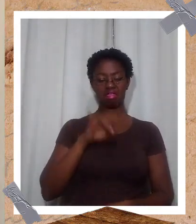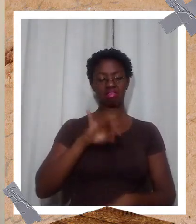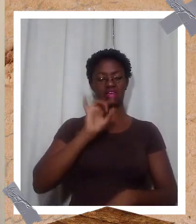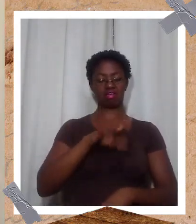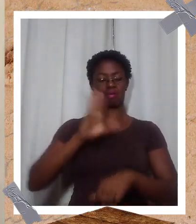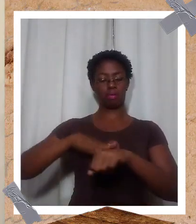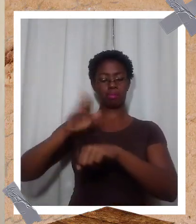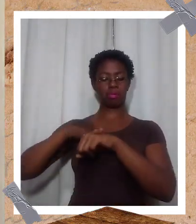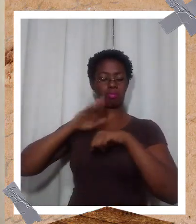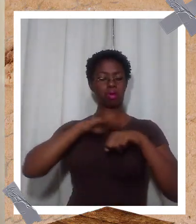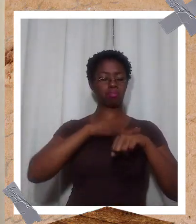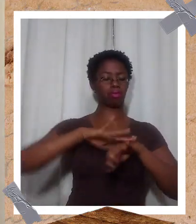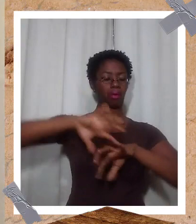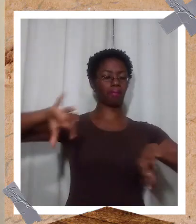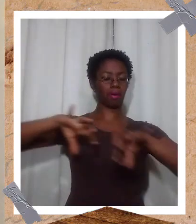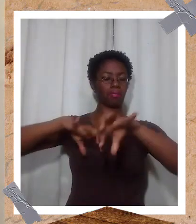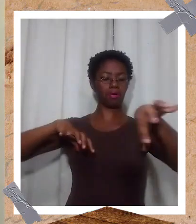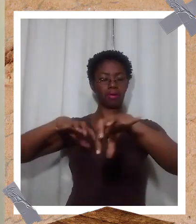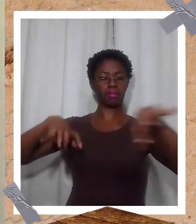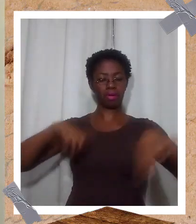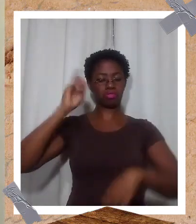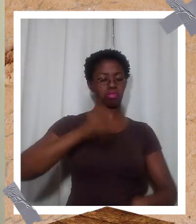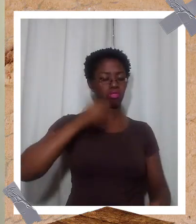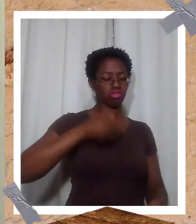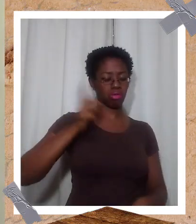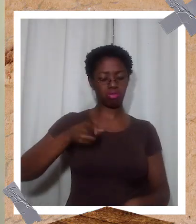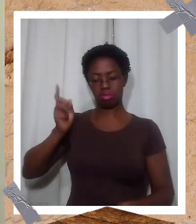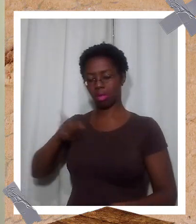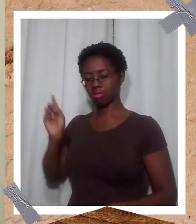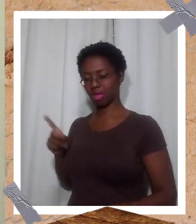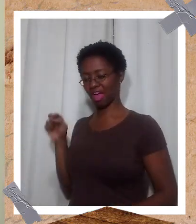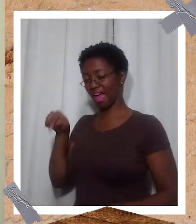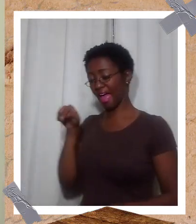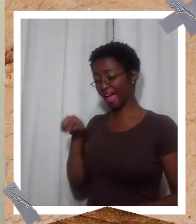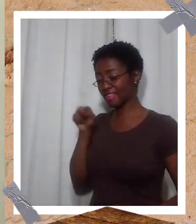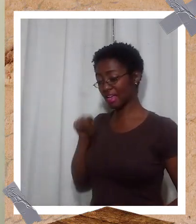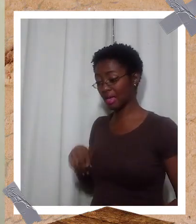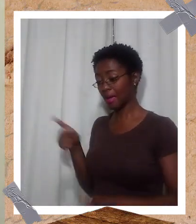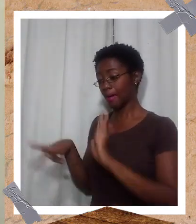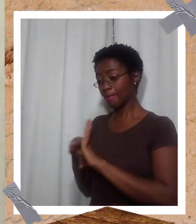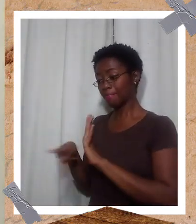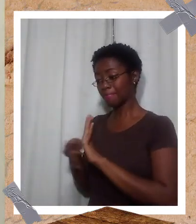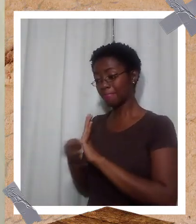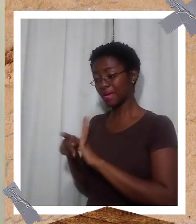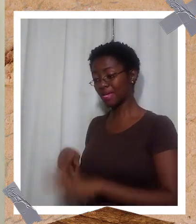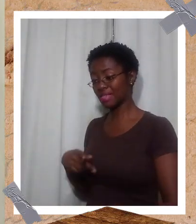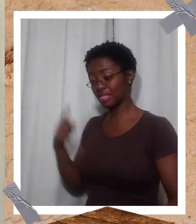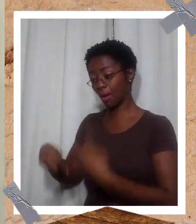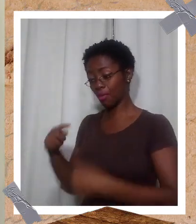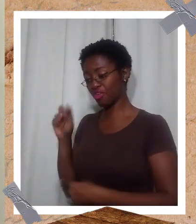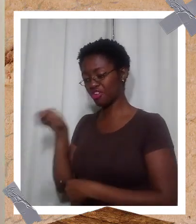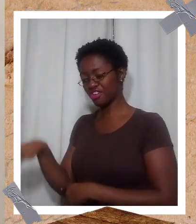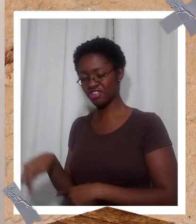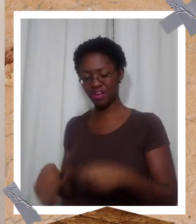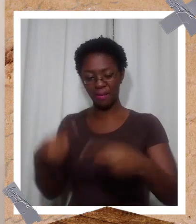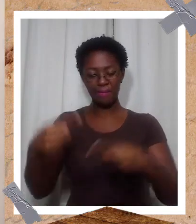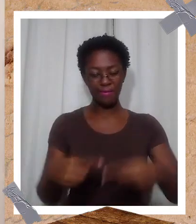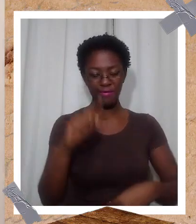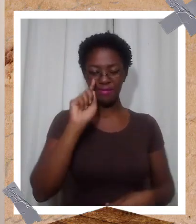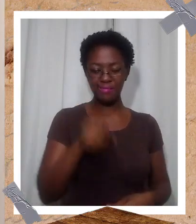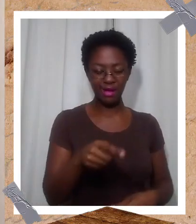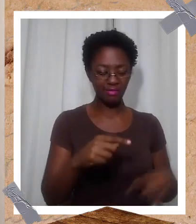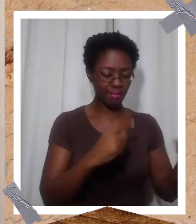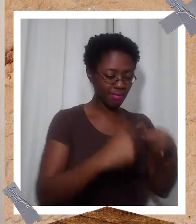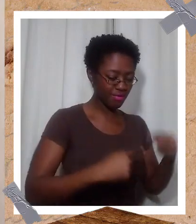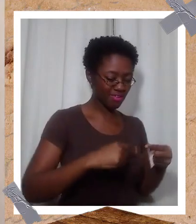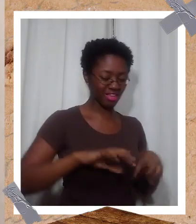e ainda as coisas muito dominadas, como currais eleitorais, entre outras coisas. Então, eu trouxe isso para o meu mundo, sem encontrar as outras